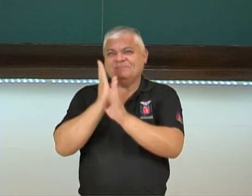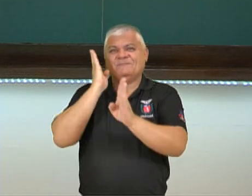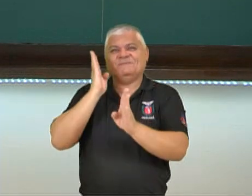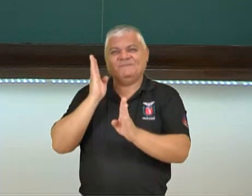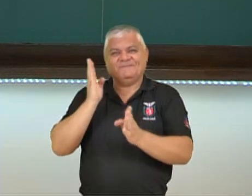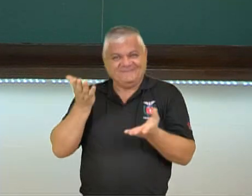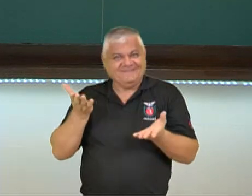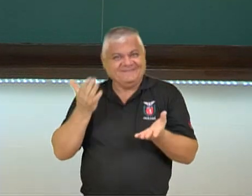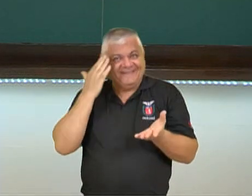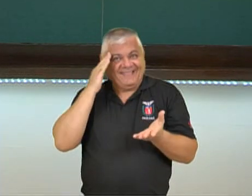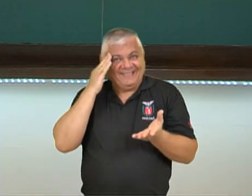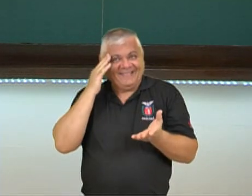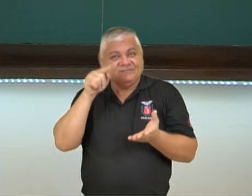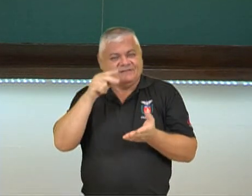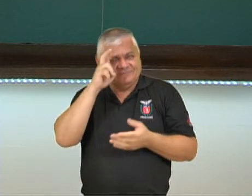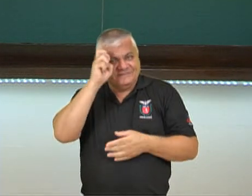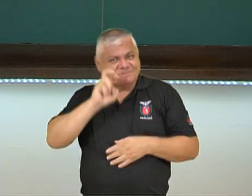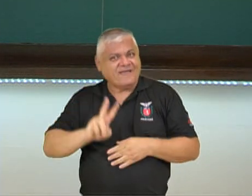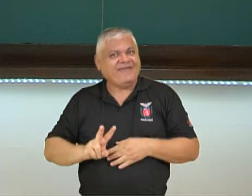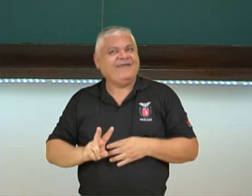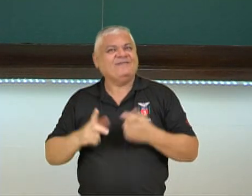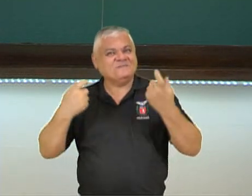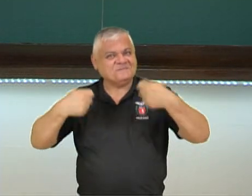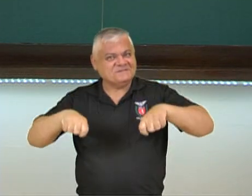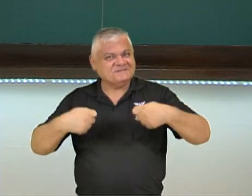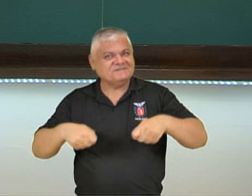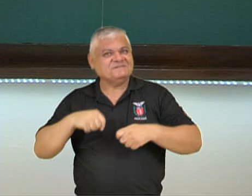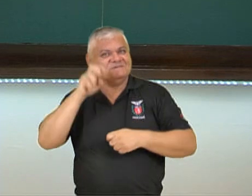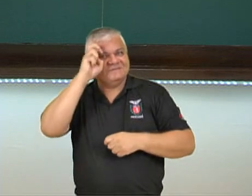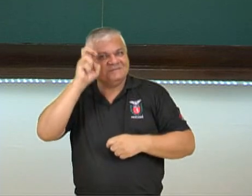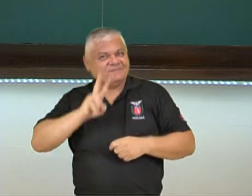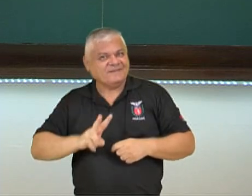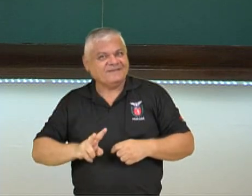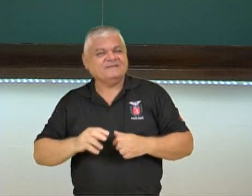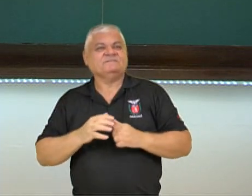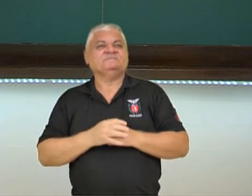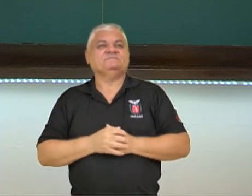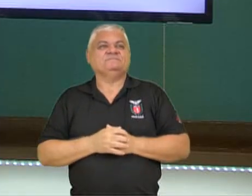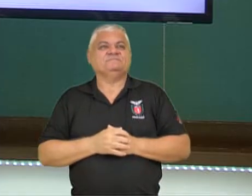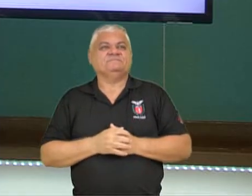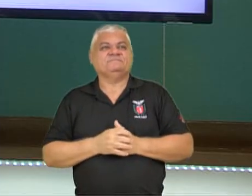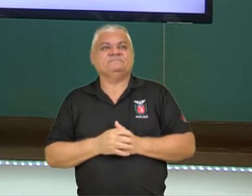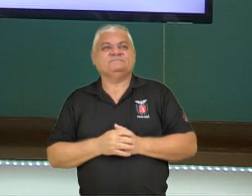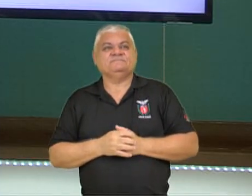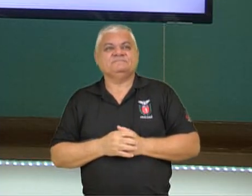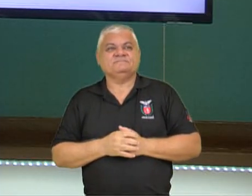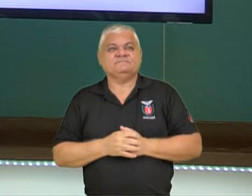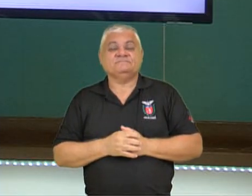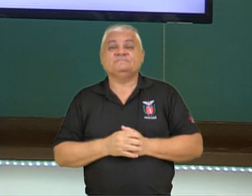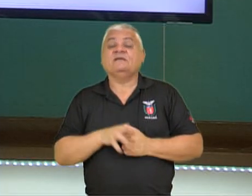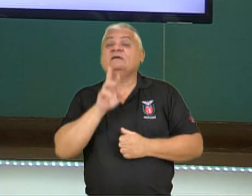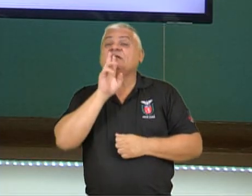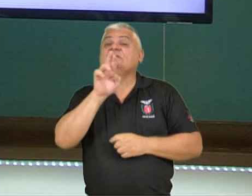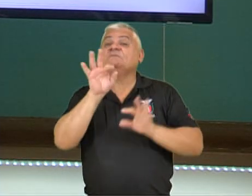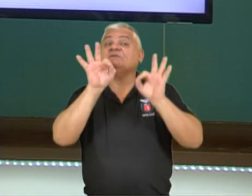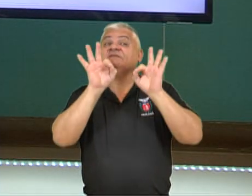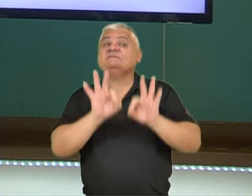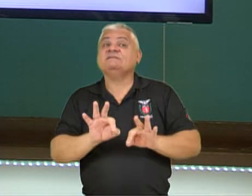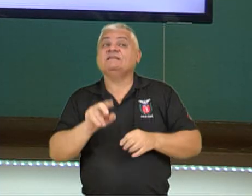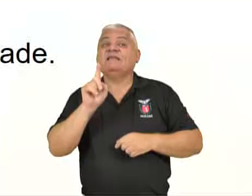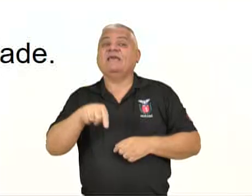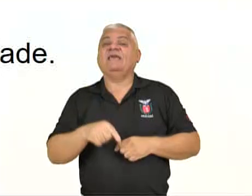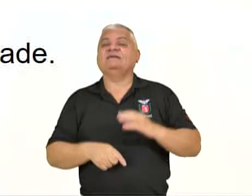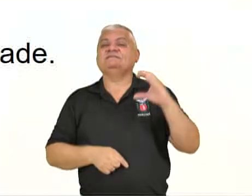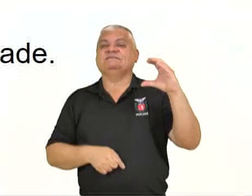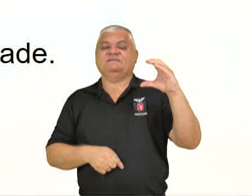Ok? Então, assim, tem que mancar o esperto nesse momento. Tem que ficar esperto, querido. Veja aqui, ó. A alternativa correta